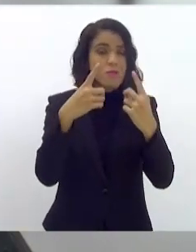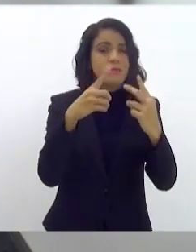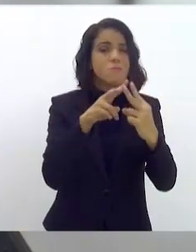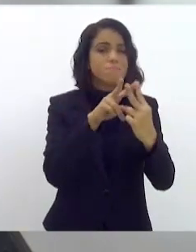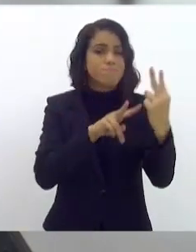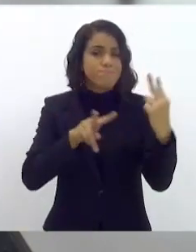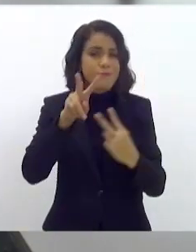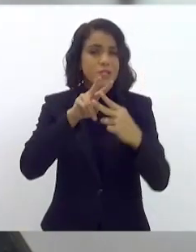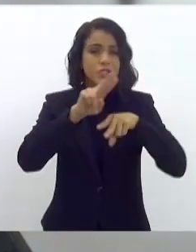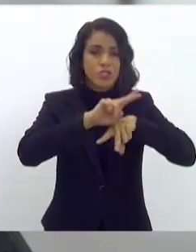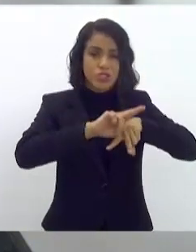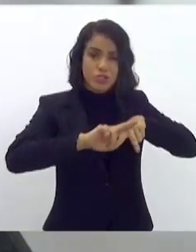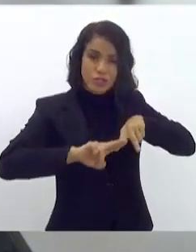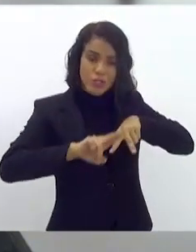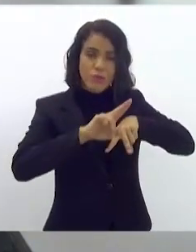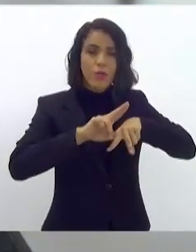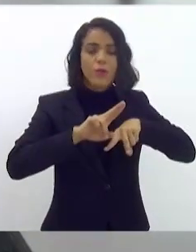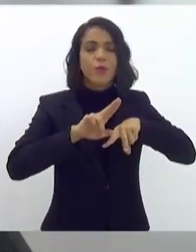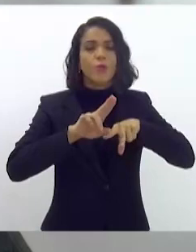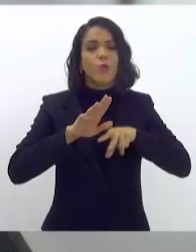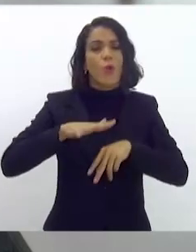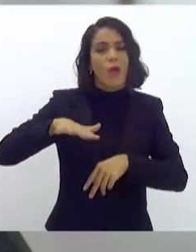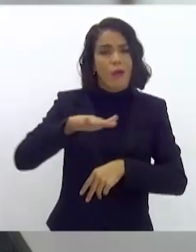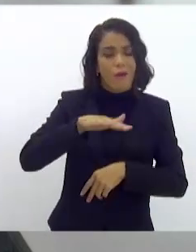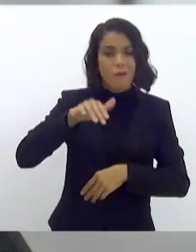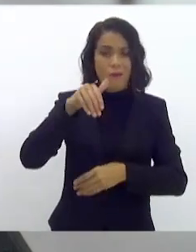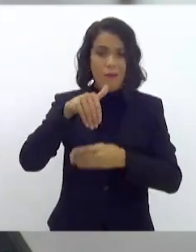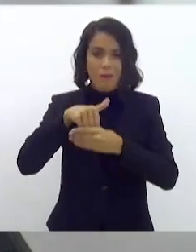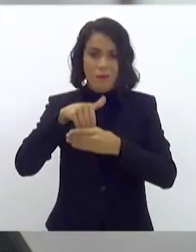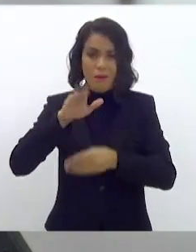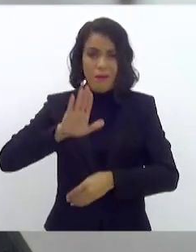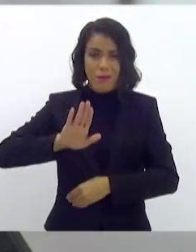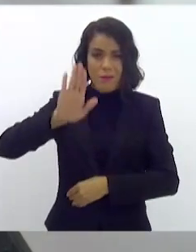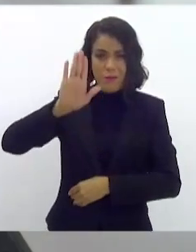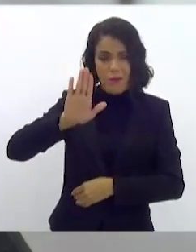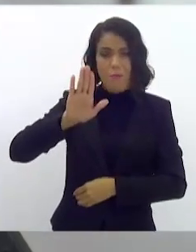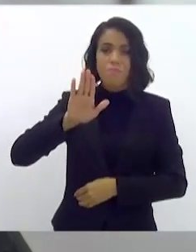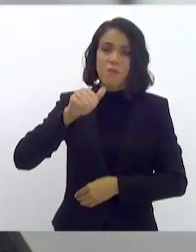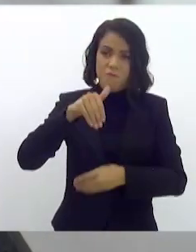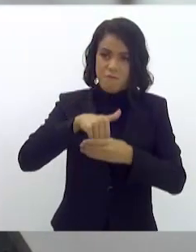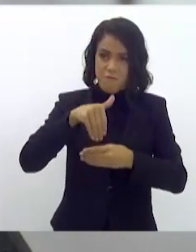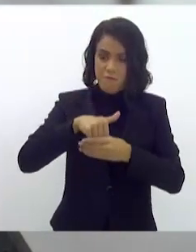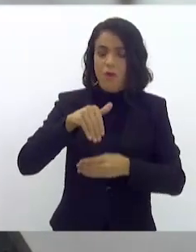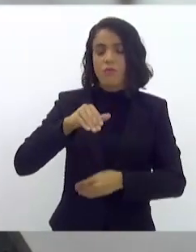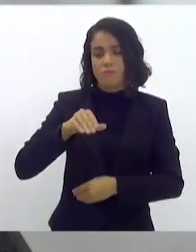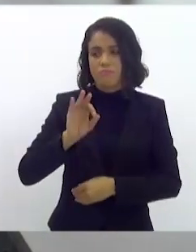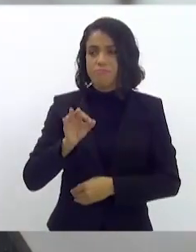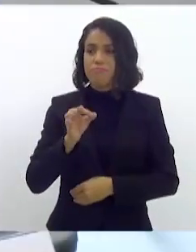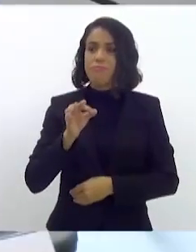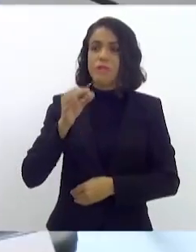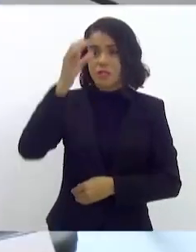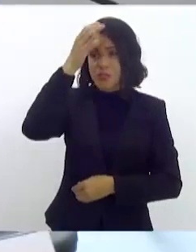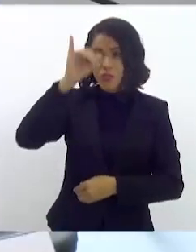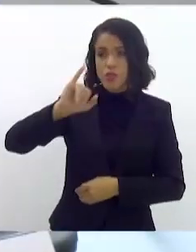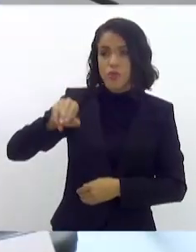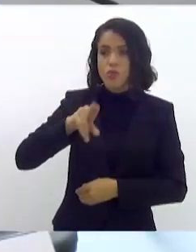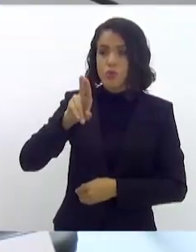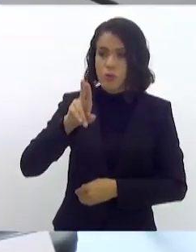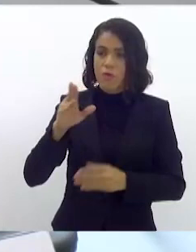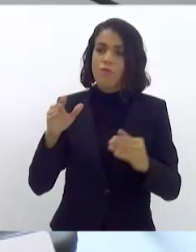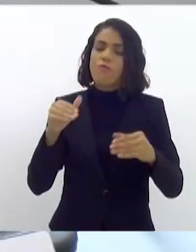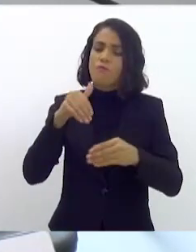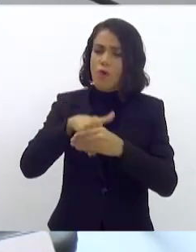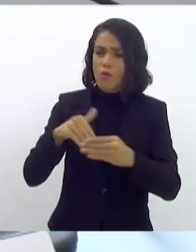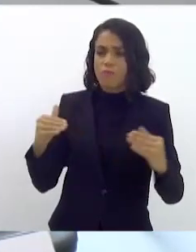de gênero sob o aspecto eleitoral. Como vota a deputada Índia Armelau? Favorável, presidente. Deputada Tia Ju? Voto